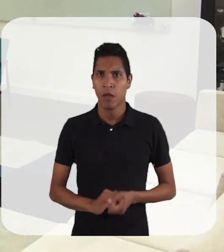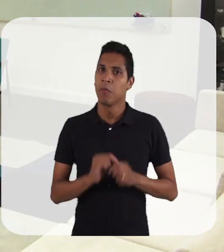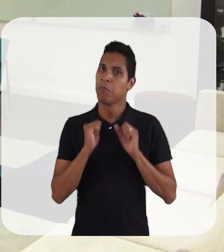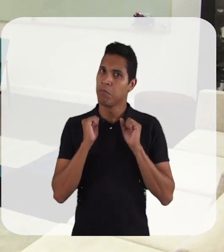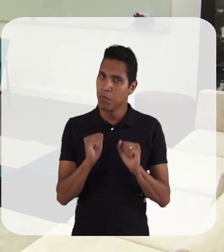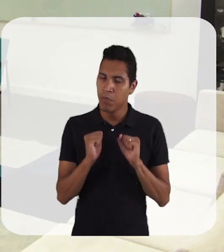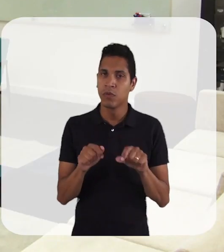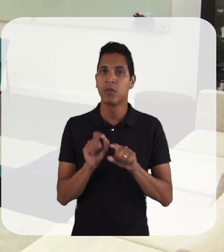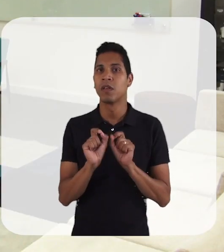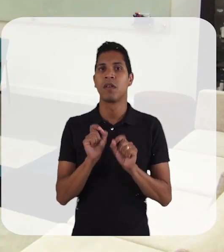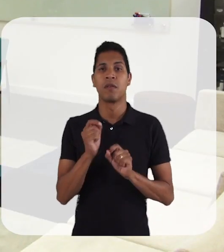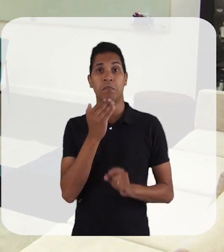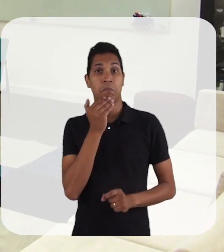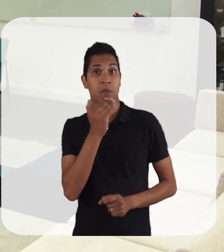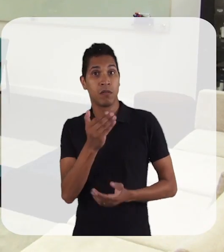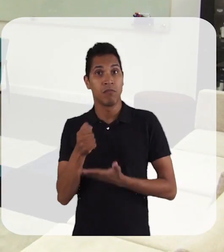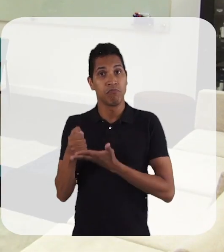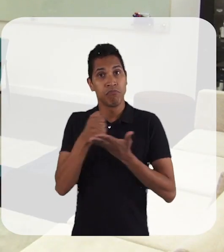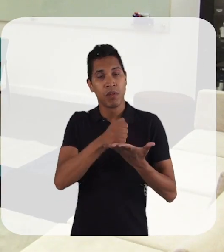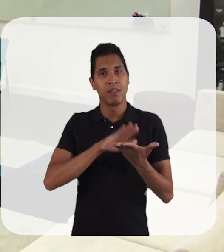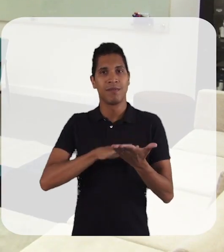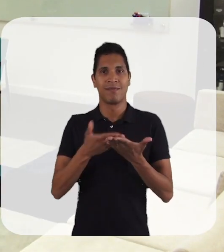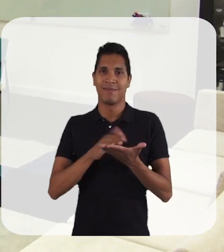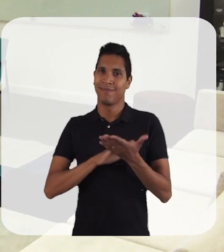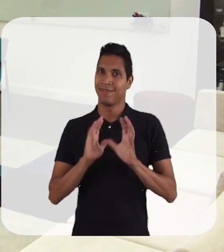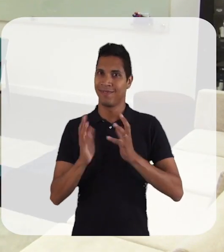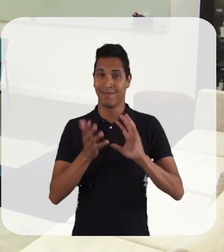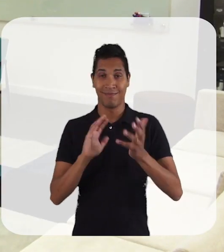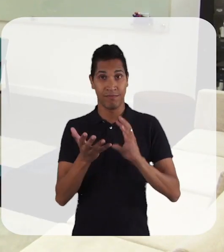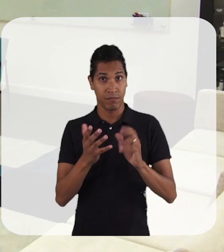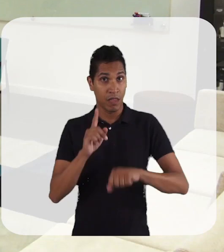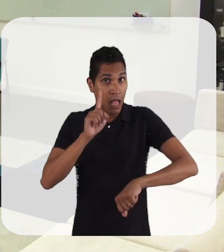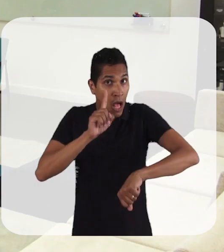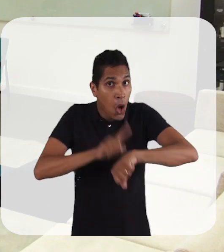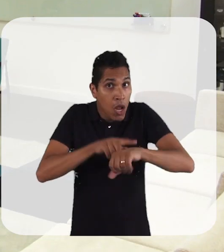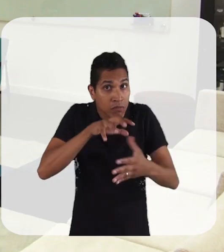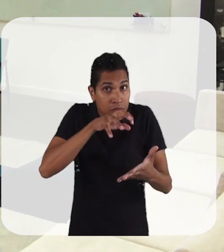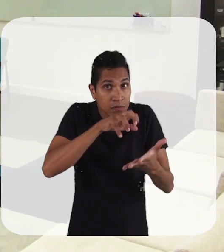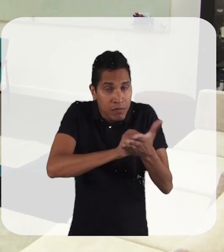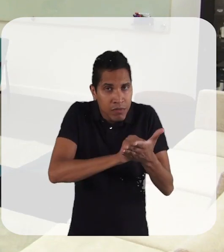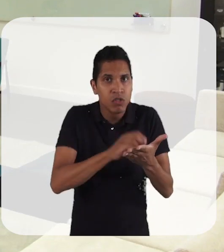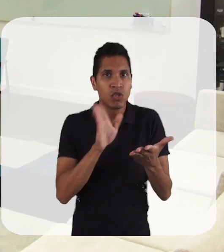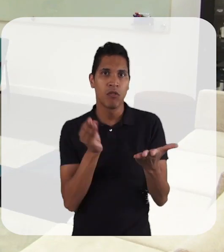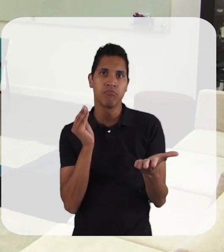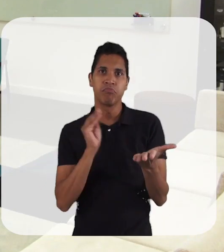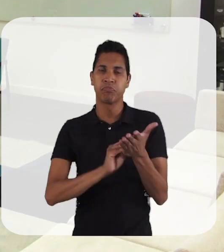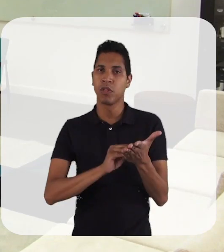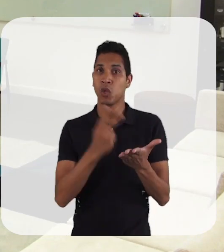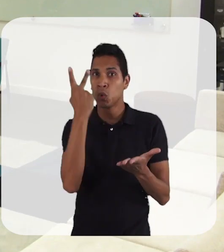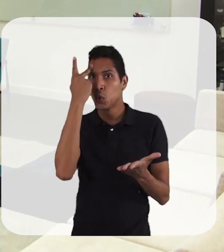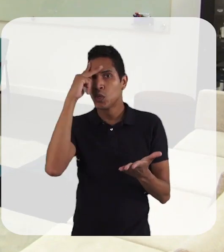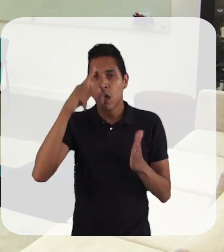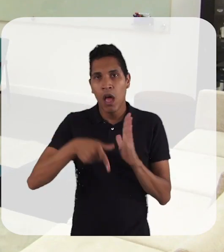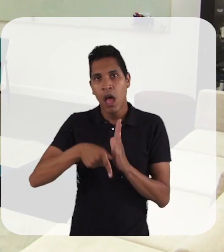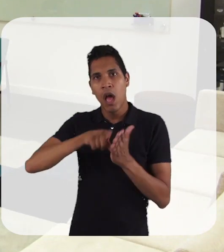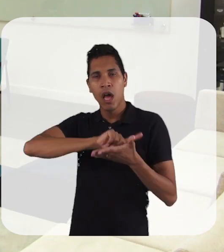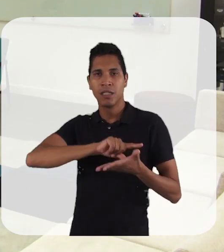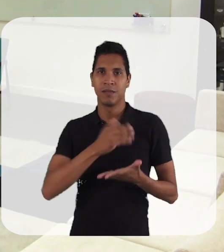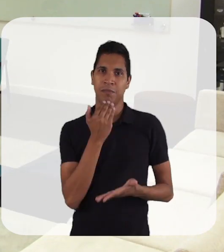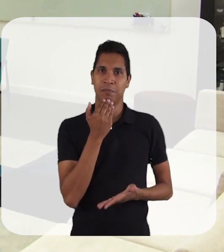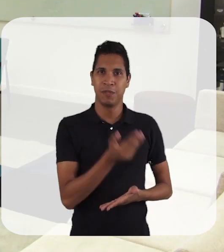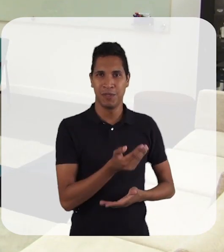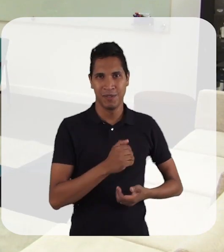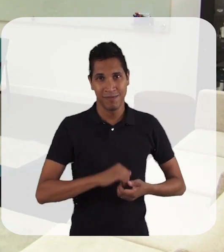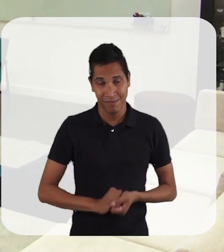Você também pode pedir o suporte de intérpretes de libras nas atividades. Ao fazer sua inscrição, faça a solicitação com o mínimo de dois dias de